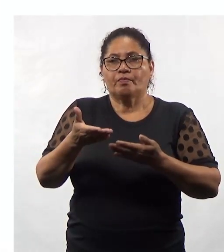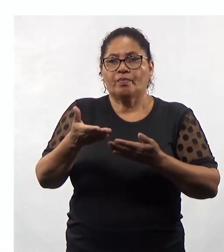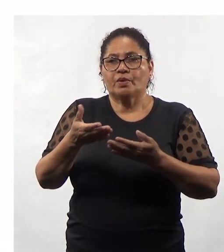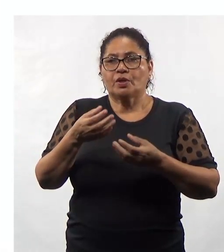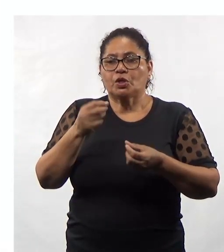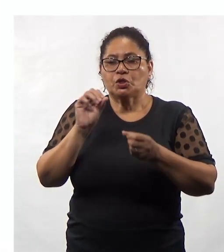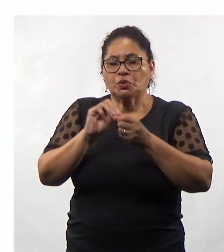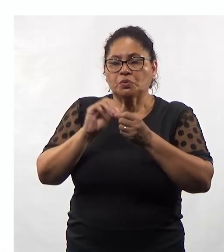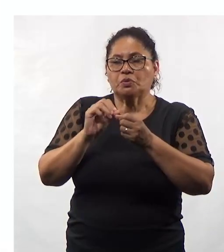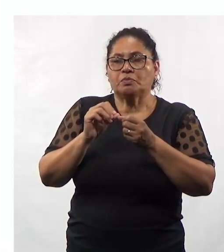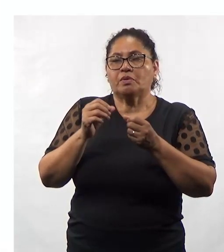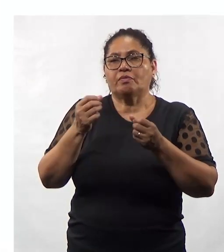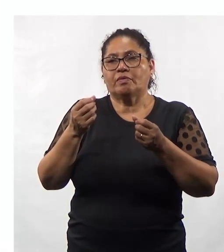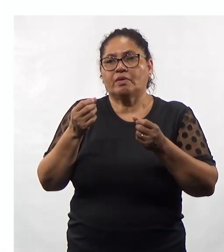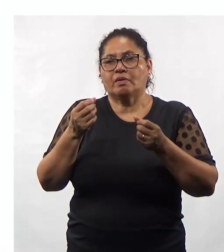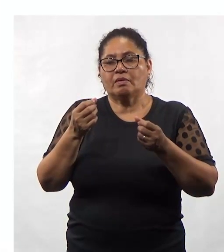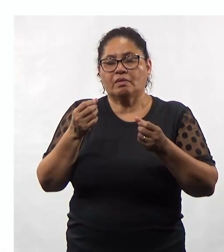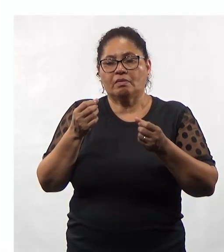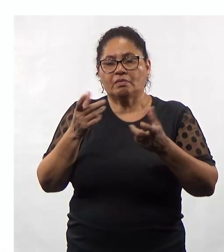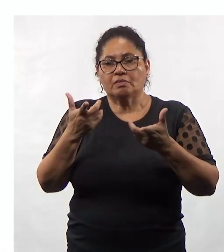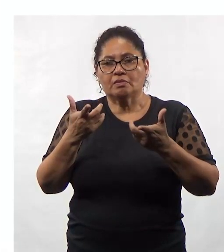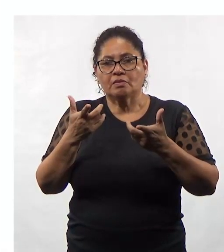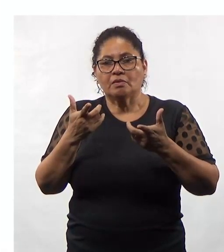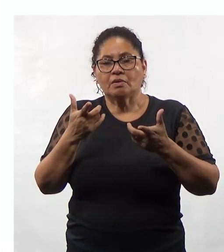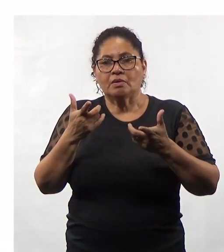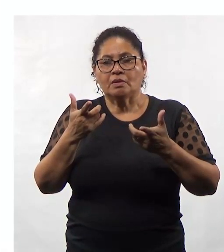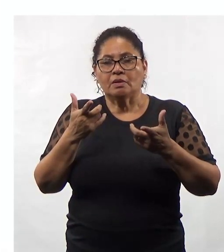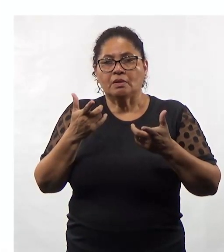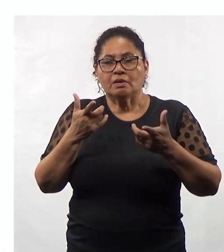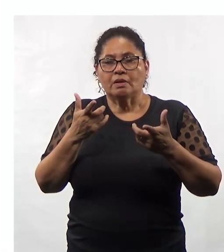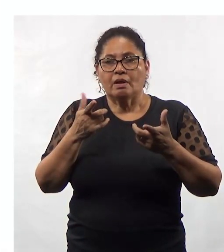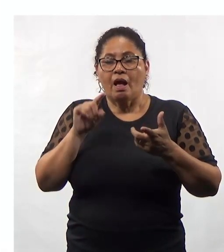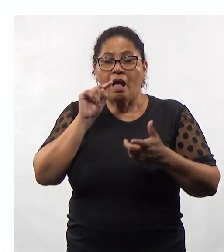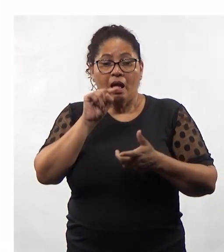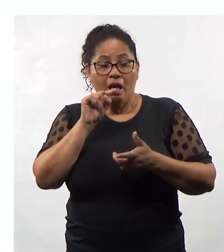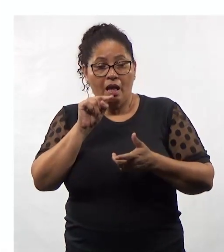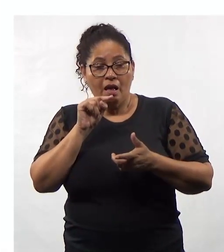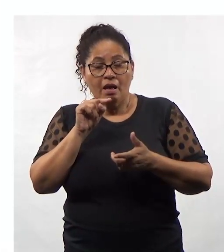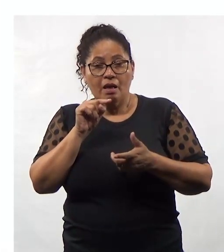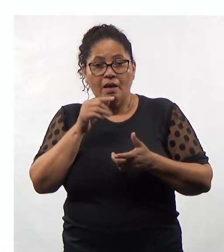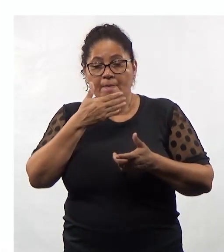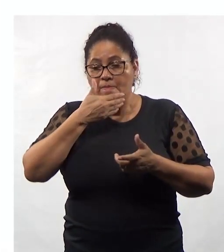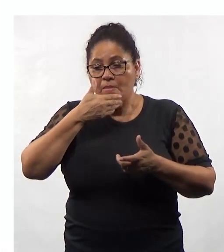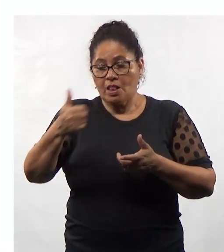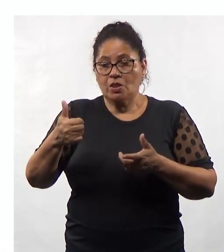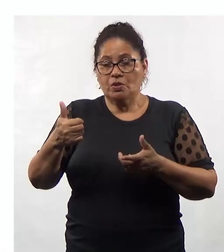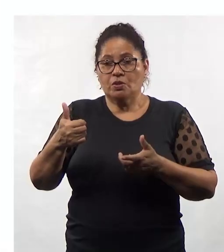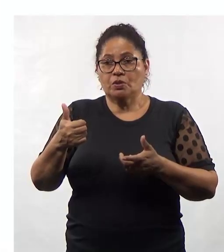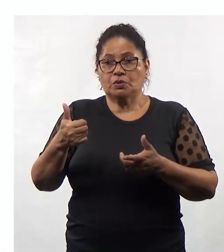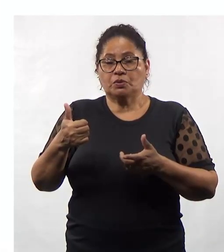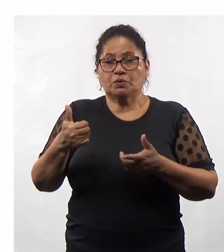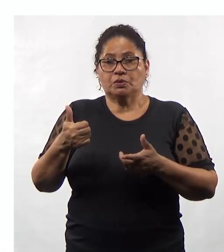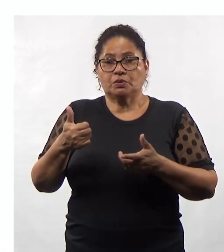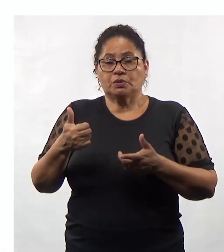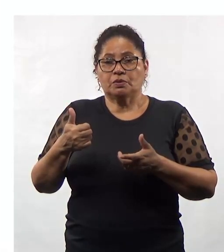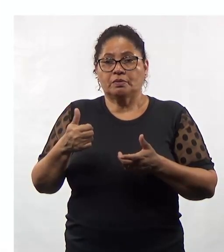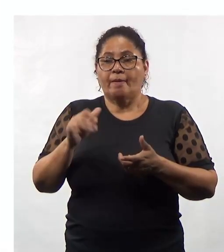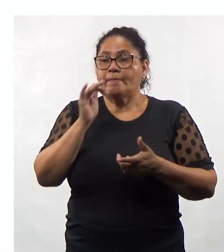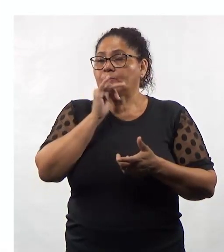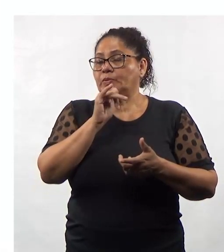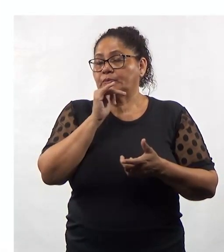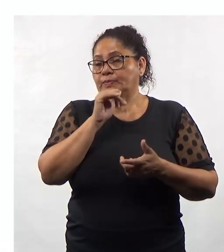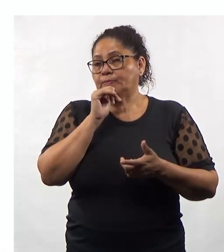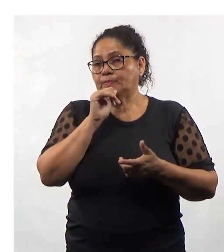ao impacto, né, que está previsto, né, aquelas que de maior impacto. E aí,